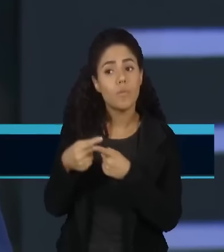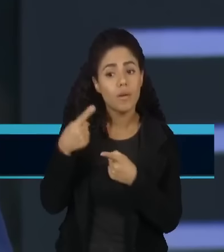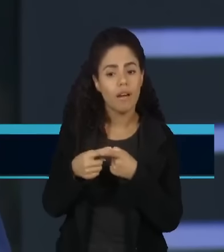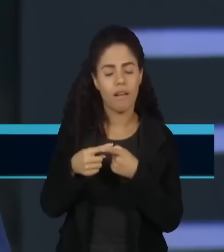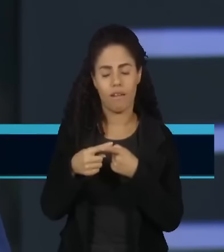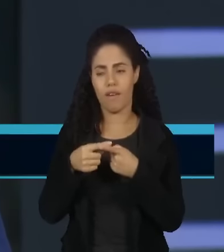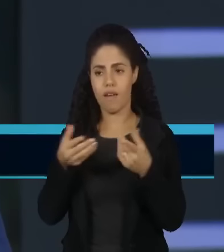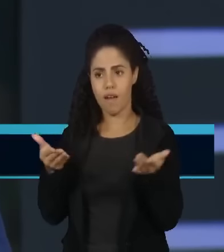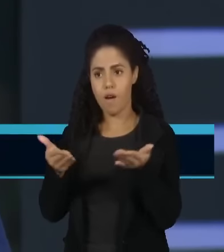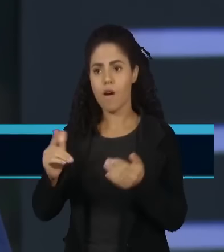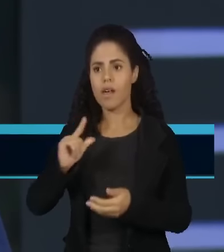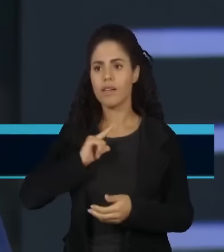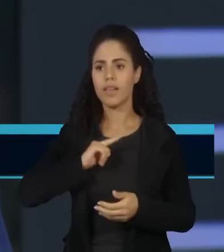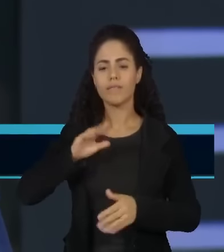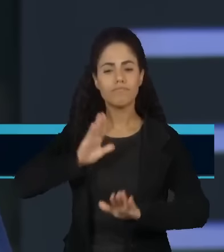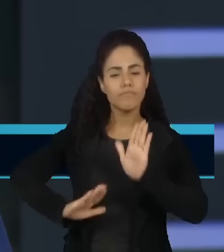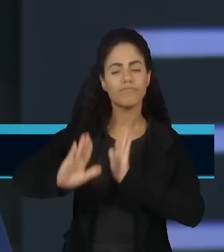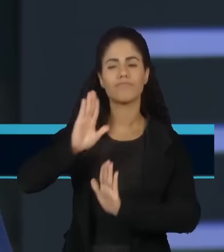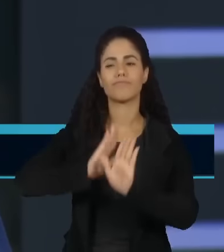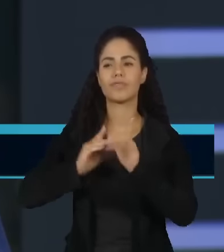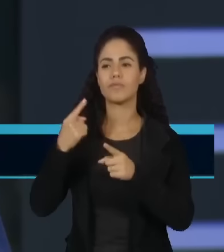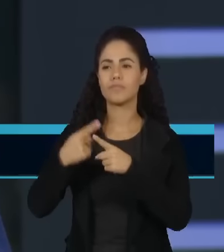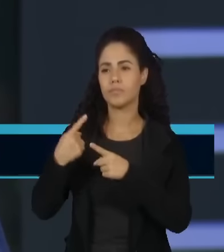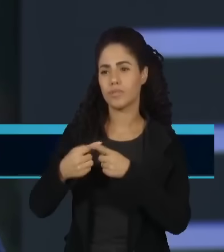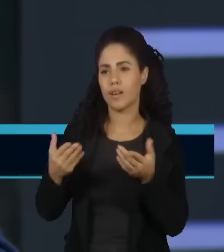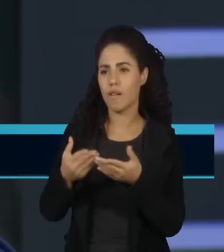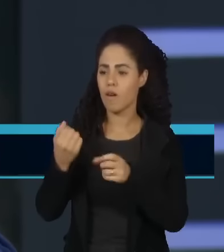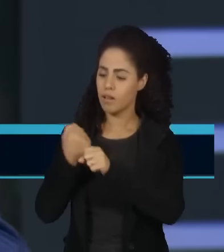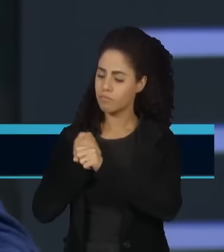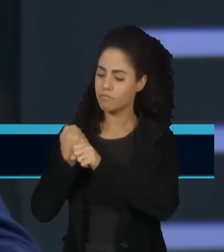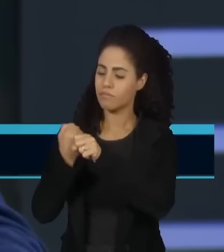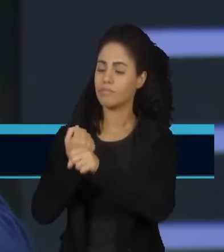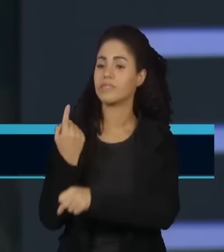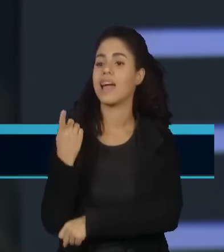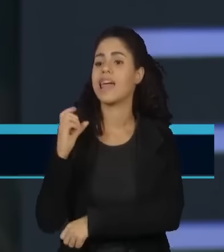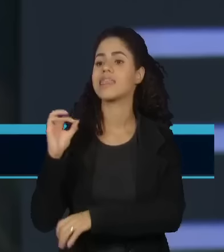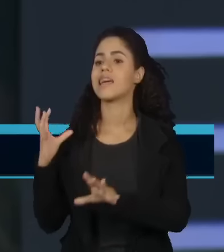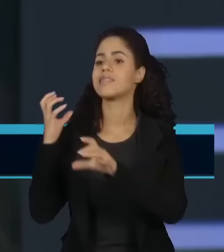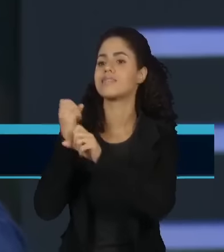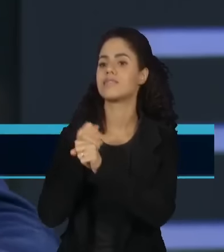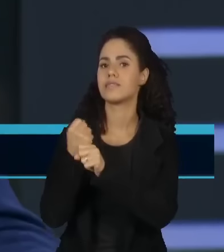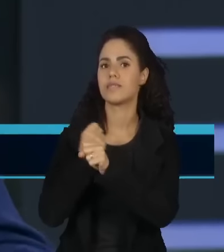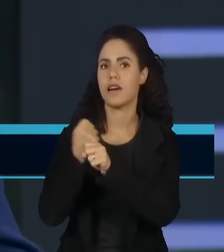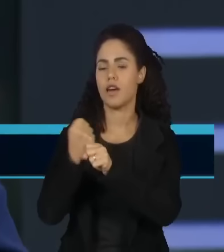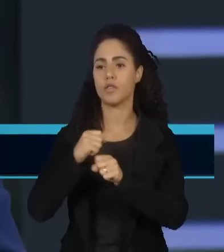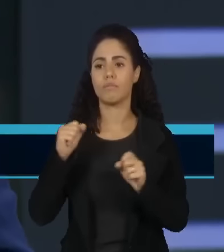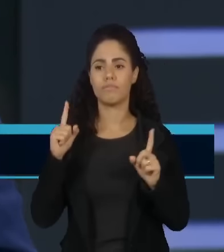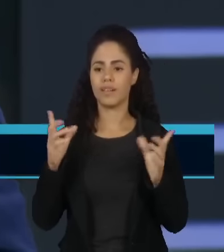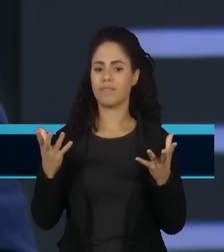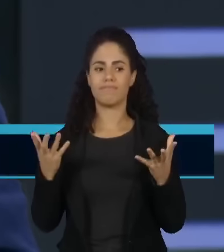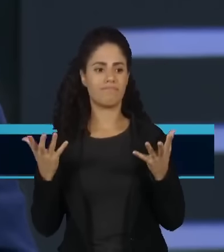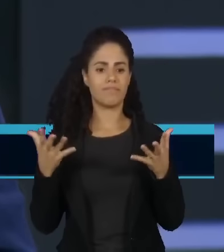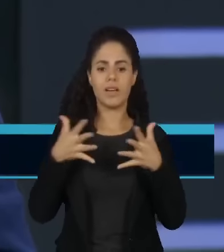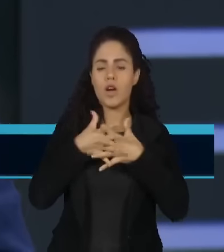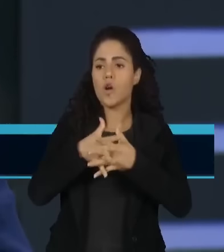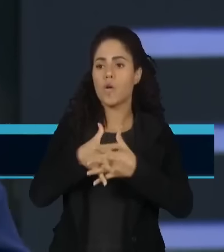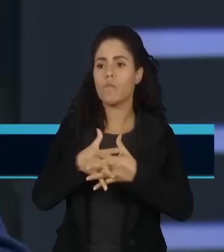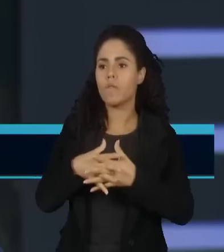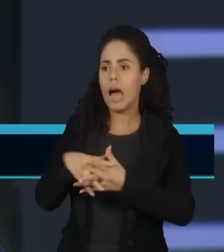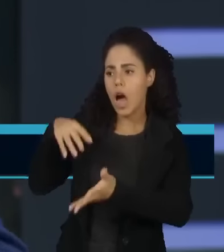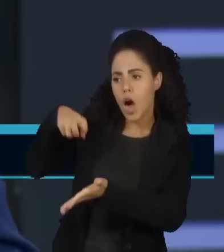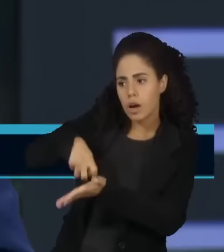temos que ter uma certa cautela, porque hoje, nos últimos 10 anos no Brasil, o claro virou escuro e o escuro virou claro. Ora alguém é condenado,